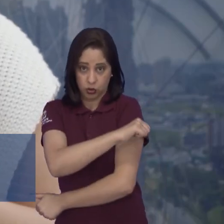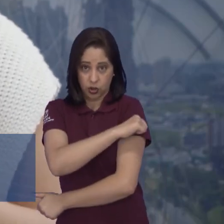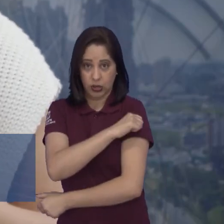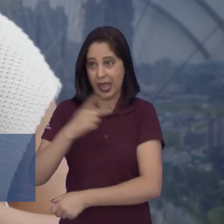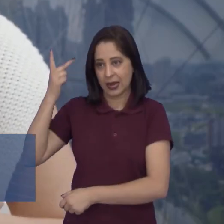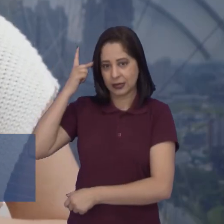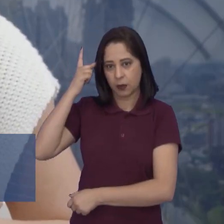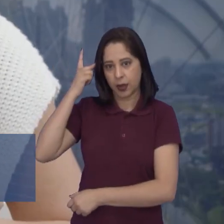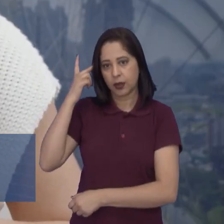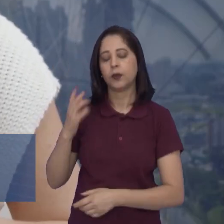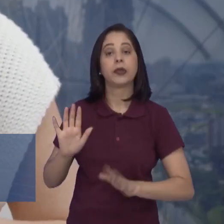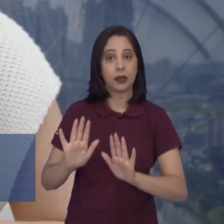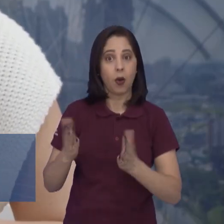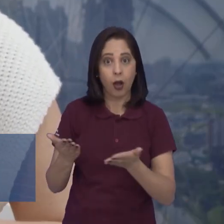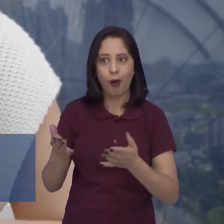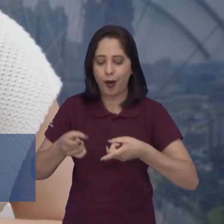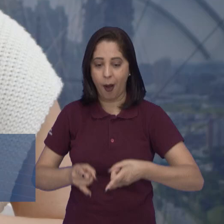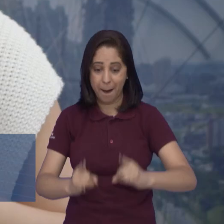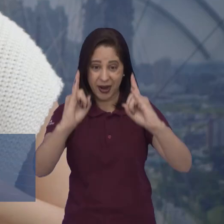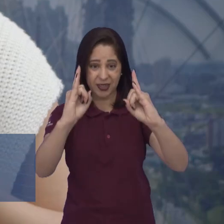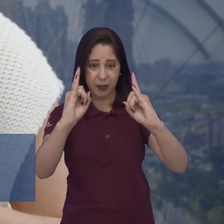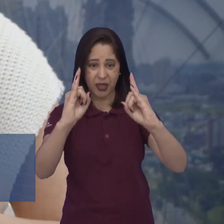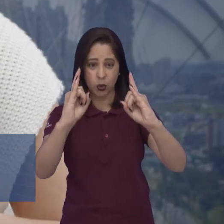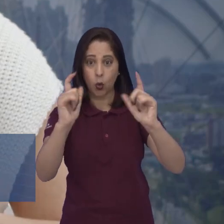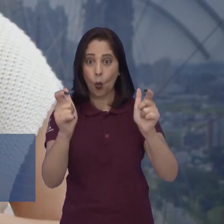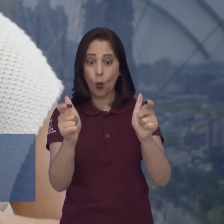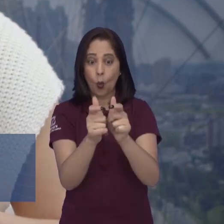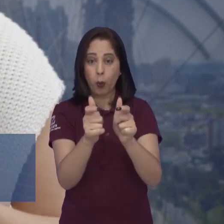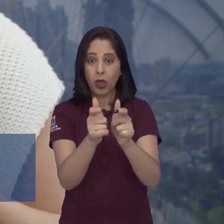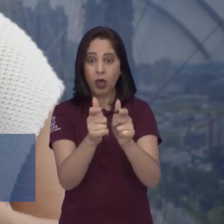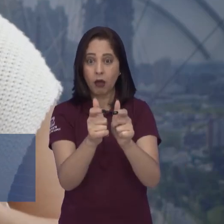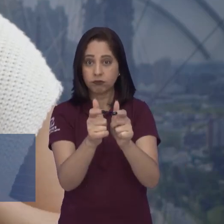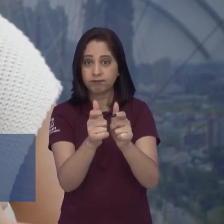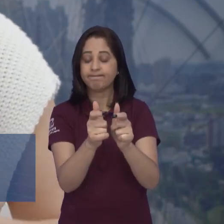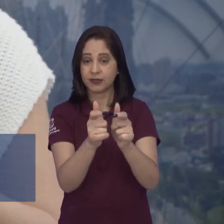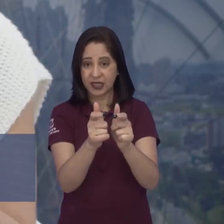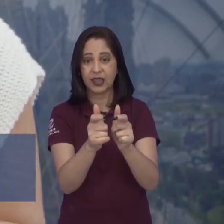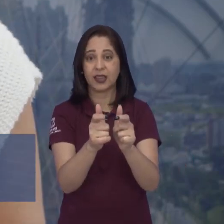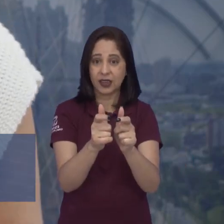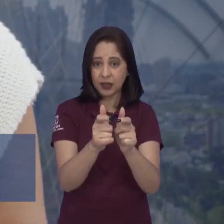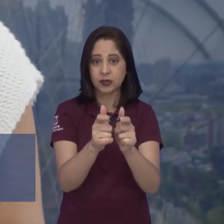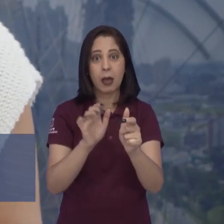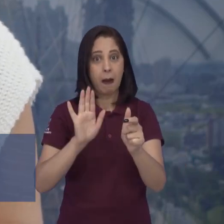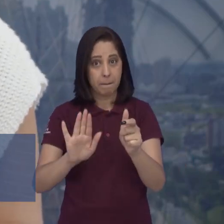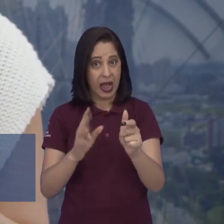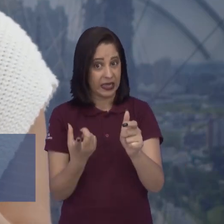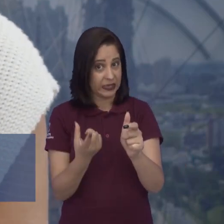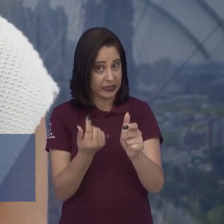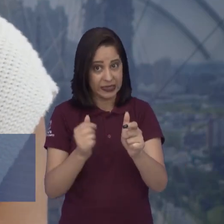são apartamentos micro, que vão custar, né, ter um valor de